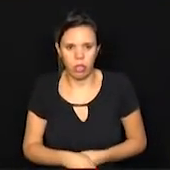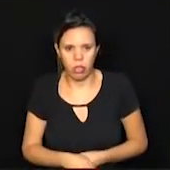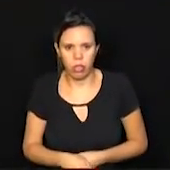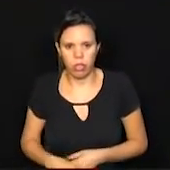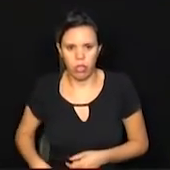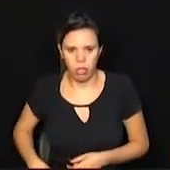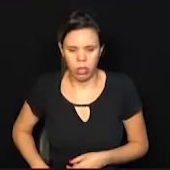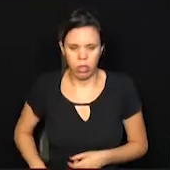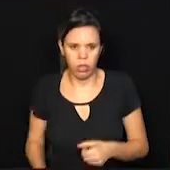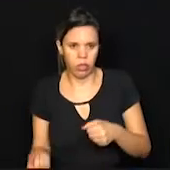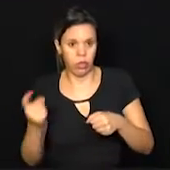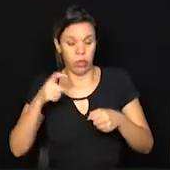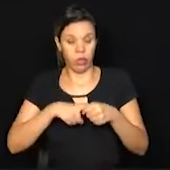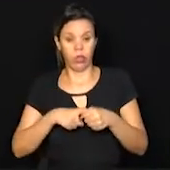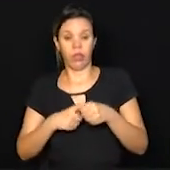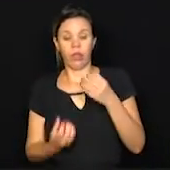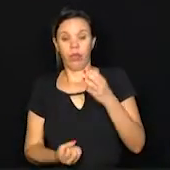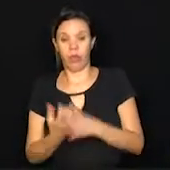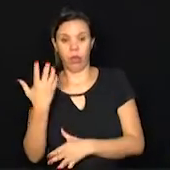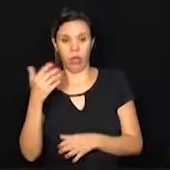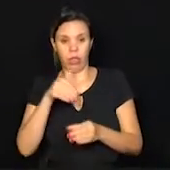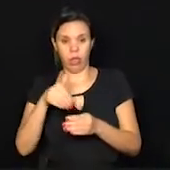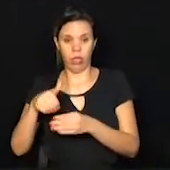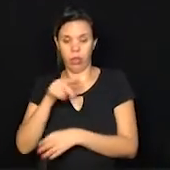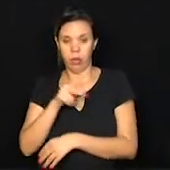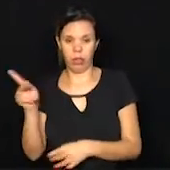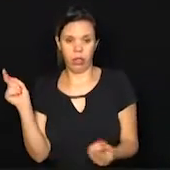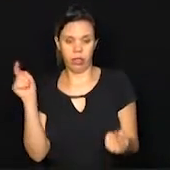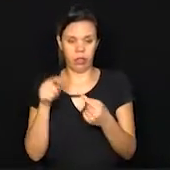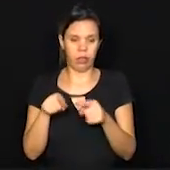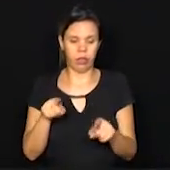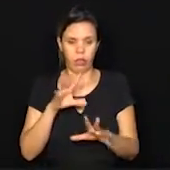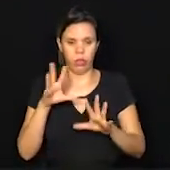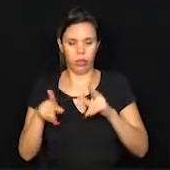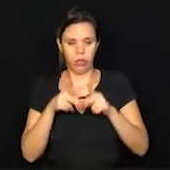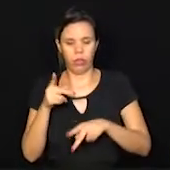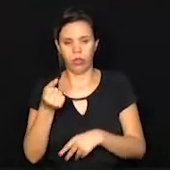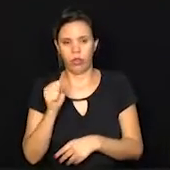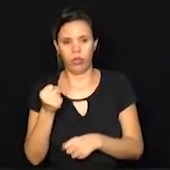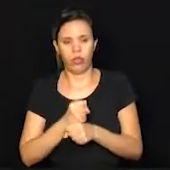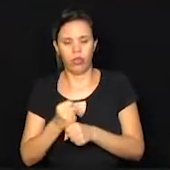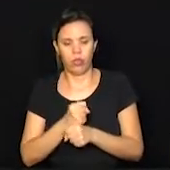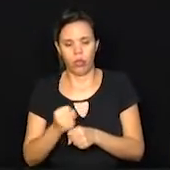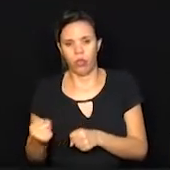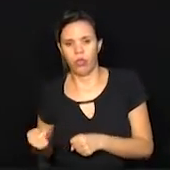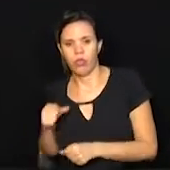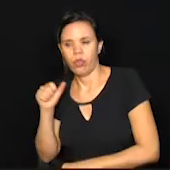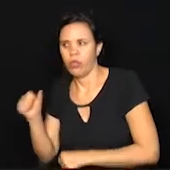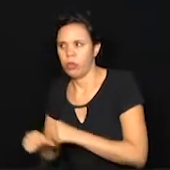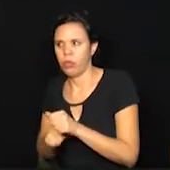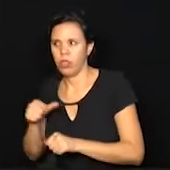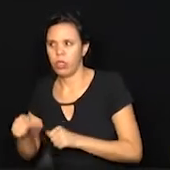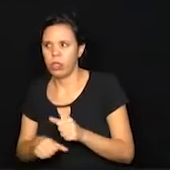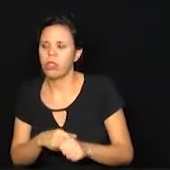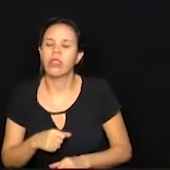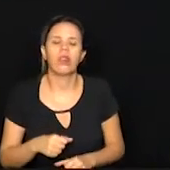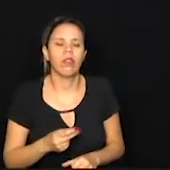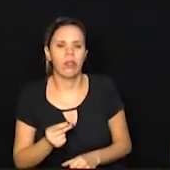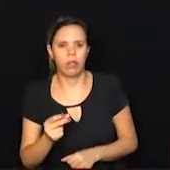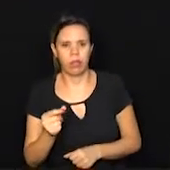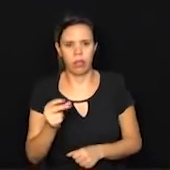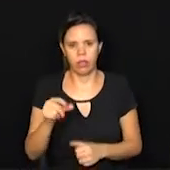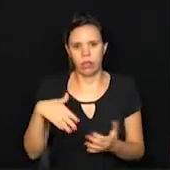ditadura que voltasse a ocorrer eleições presidenciais diretas e 88 Ou seja a transição EA